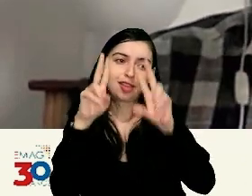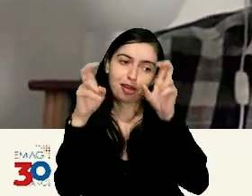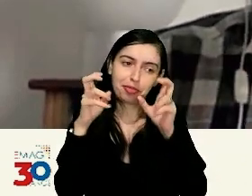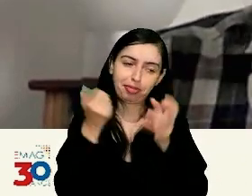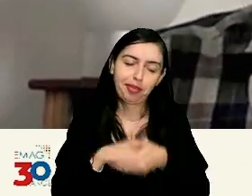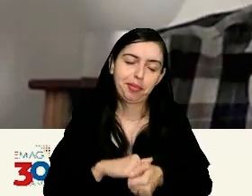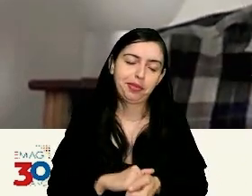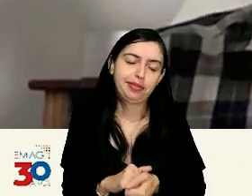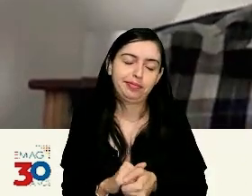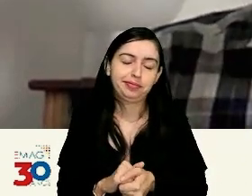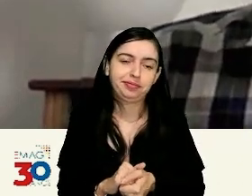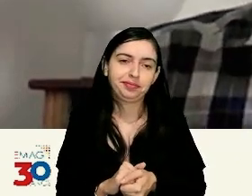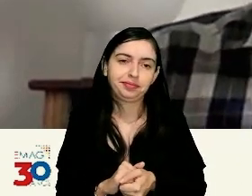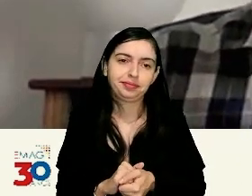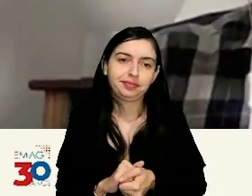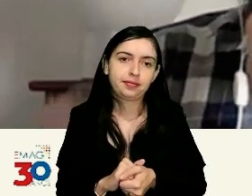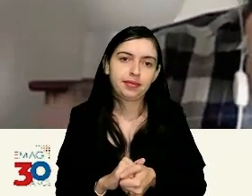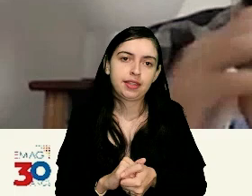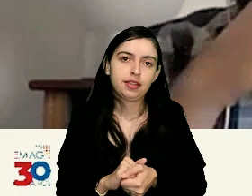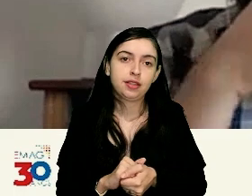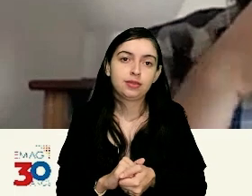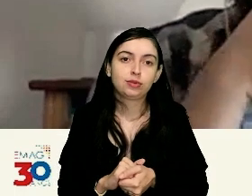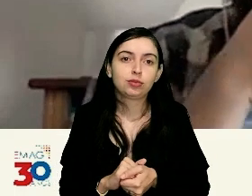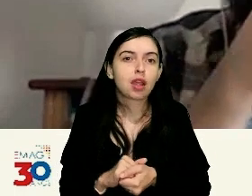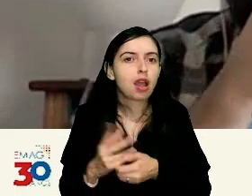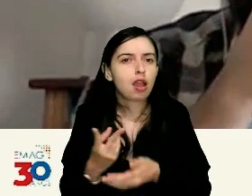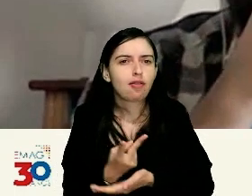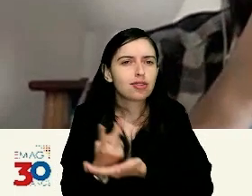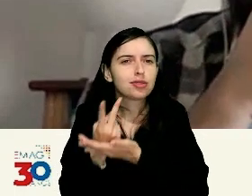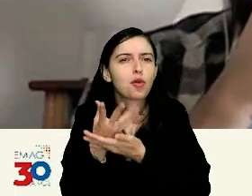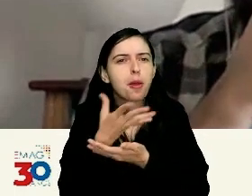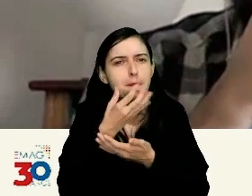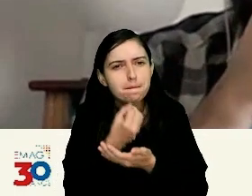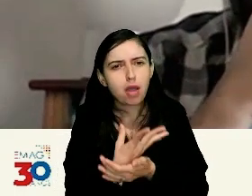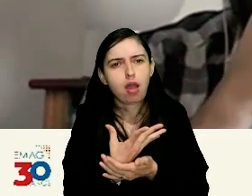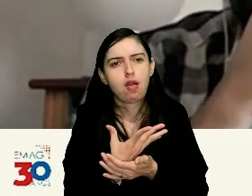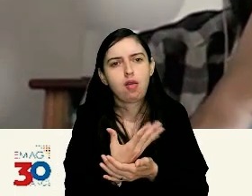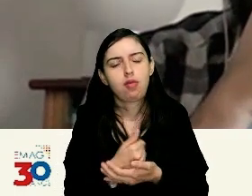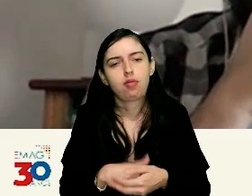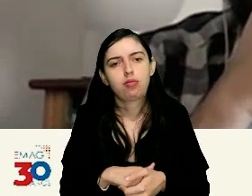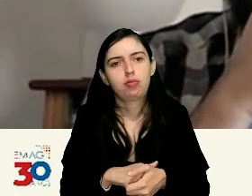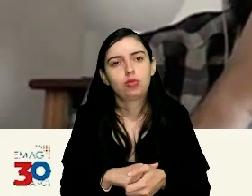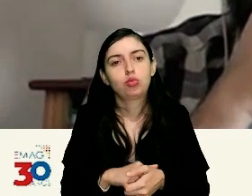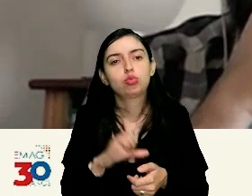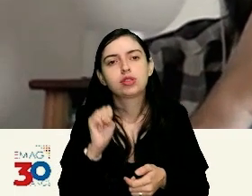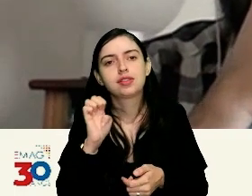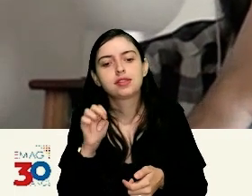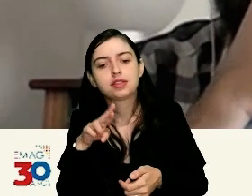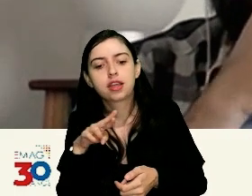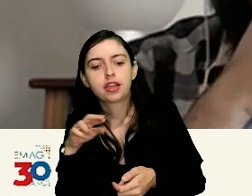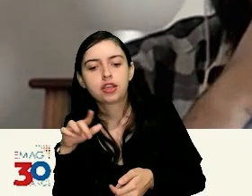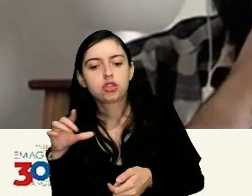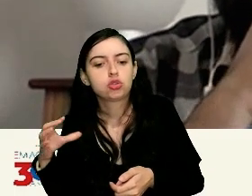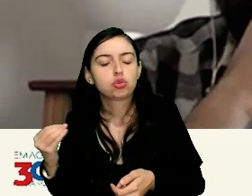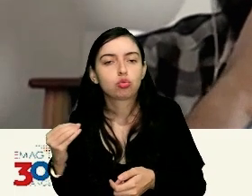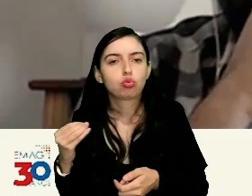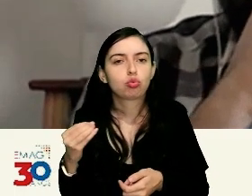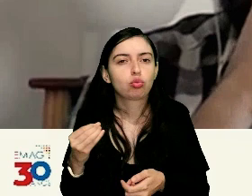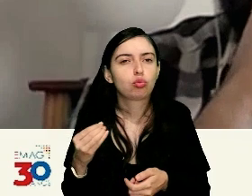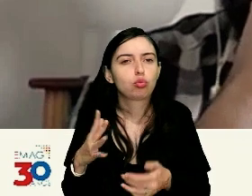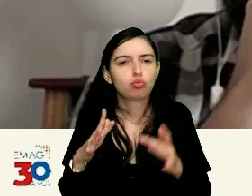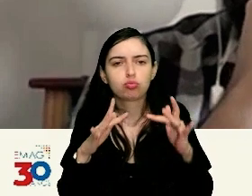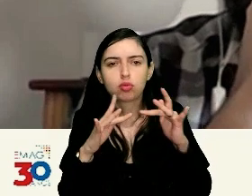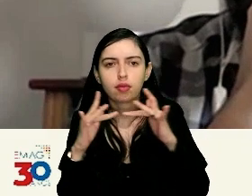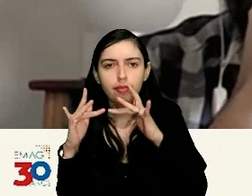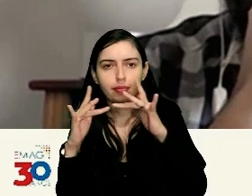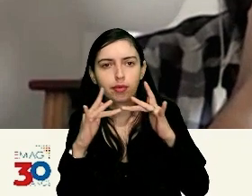E que isso é um ganho muito grande, né? Você vê que o Sérgio, com os filhos já adultos, ele tem um vínculo próximo, a gente vê